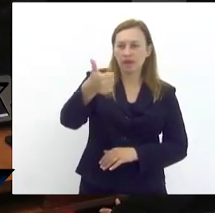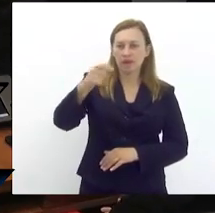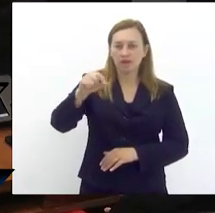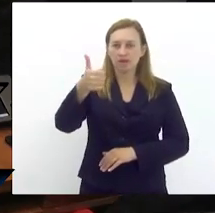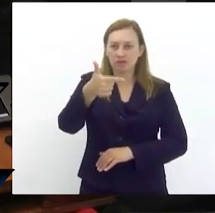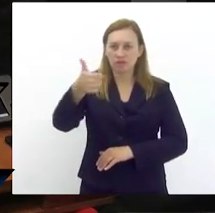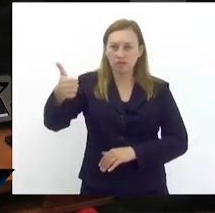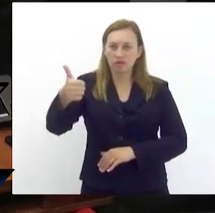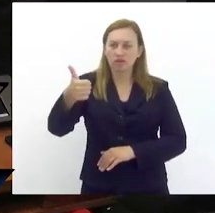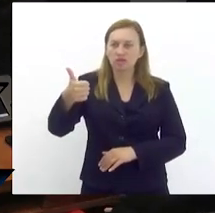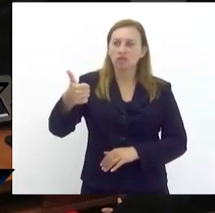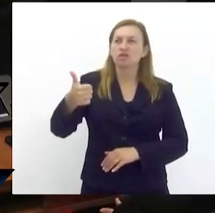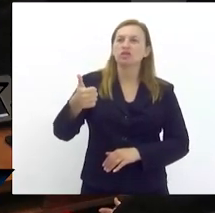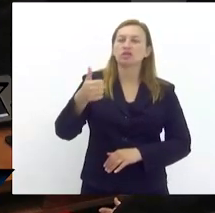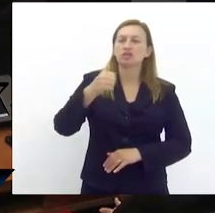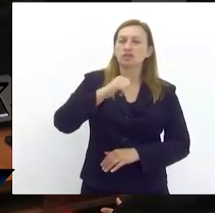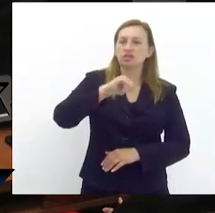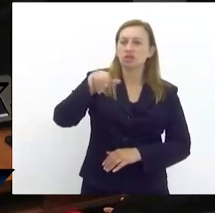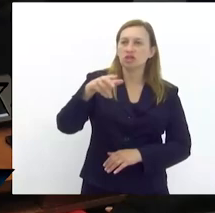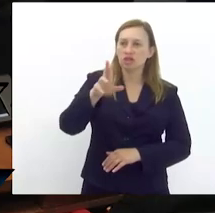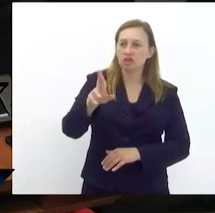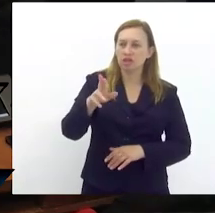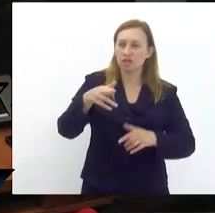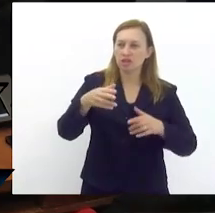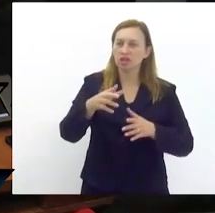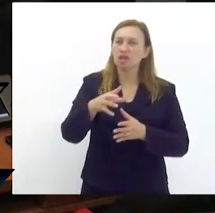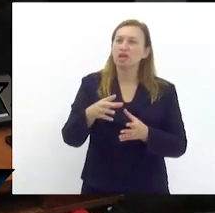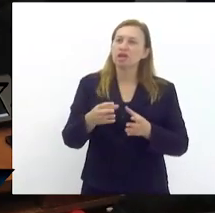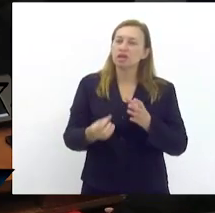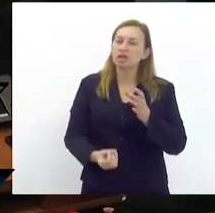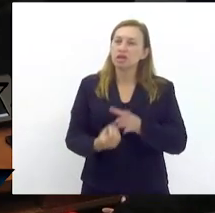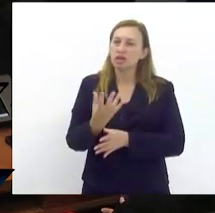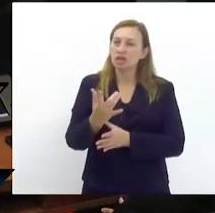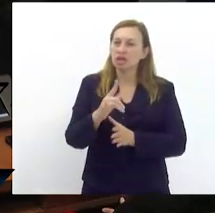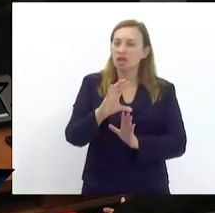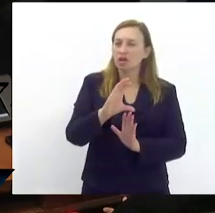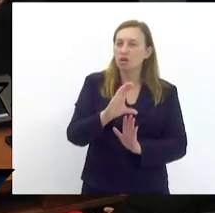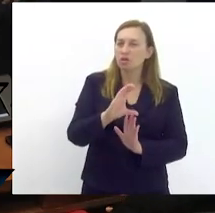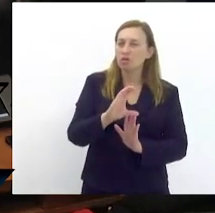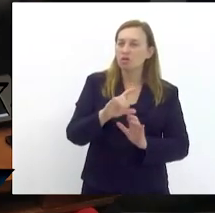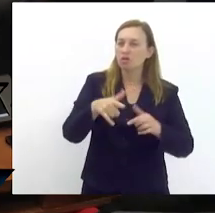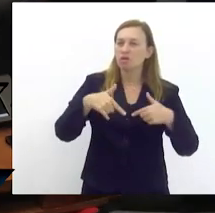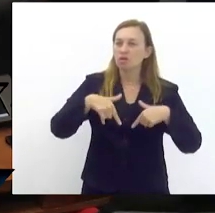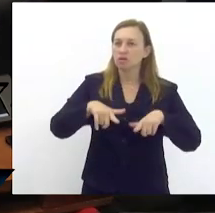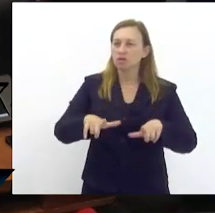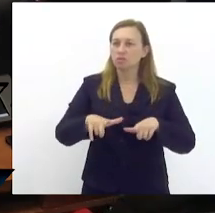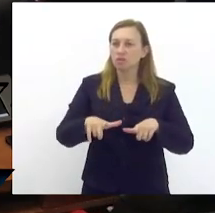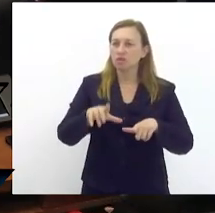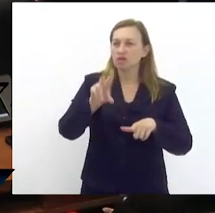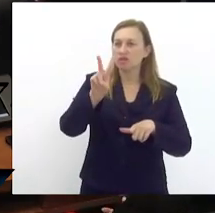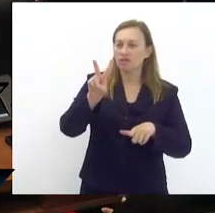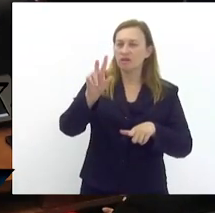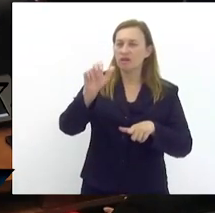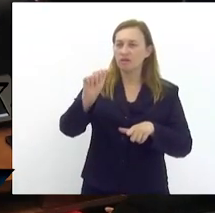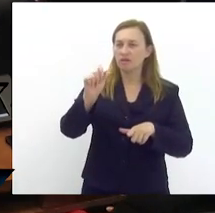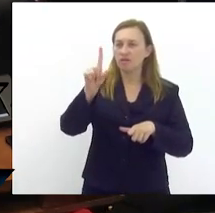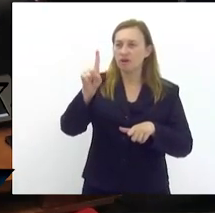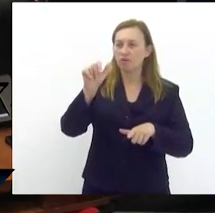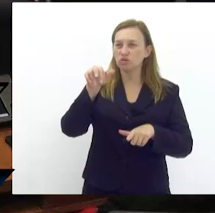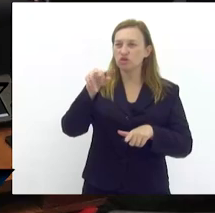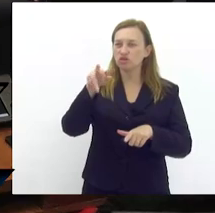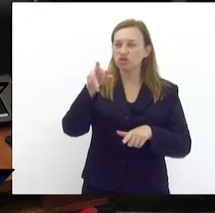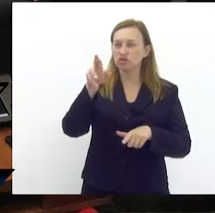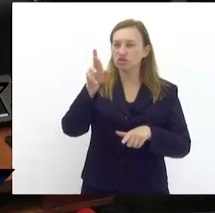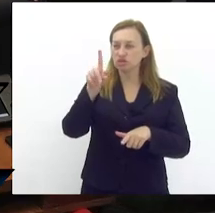que cria o diploma e o dom Waldir Valdir Calheiros Dom Waldir Calheiros